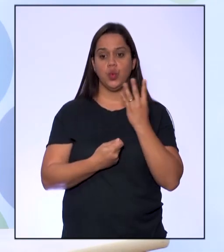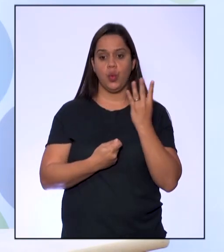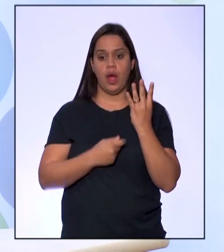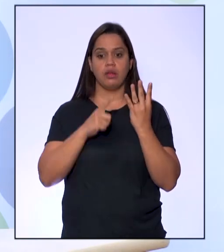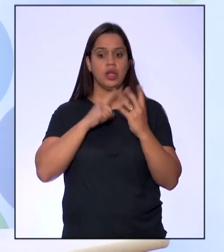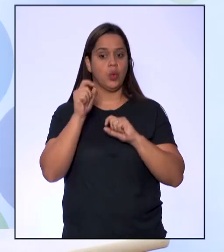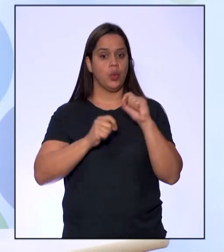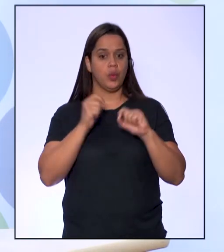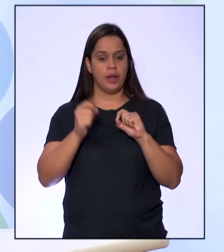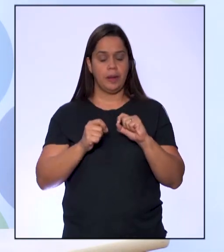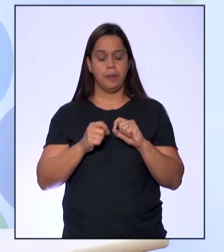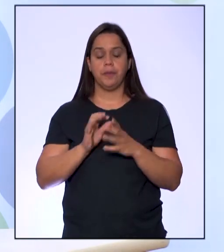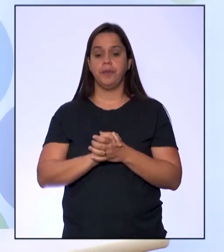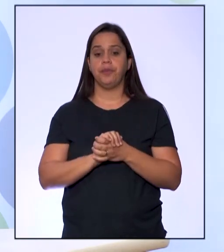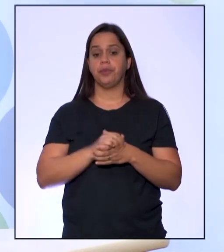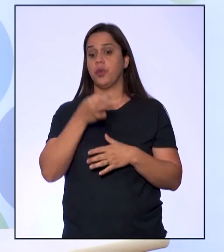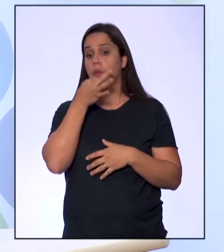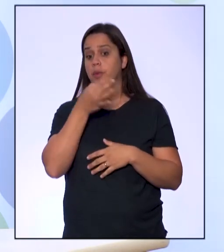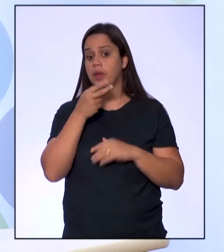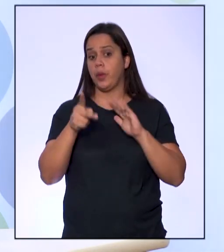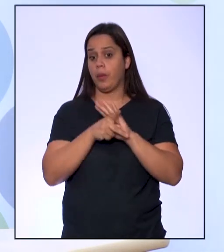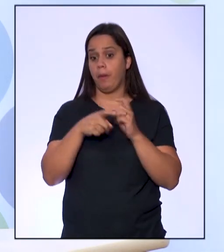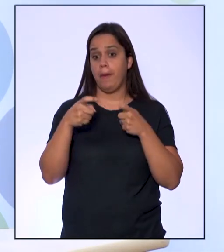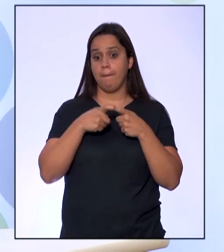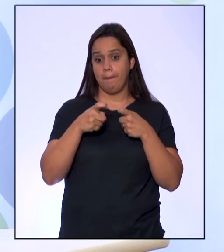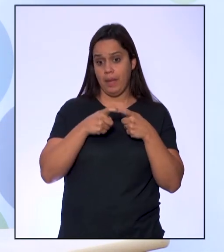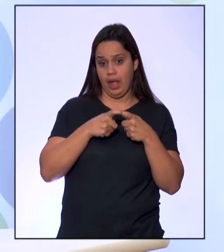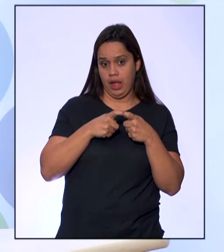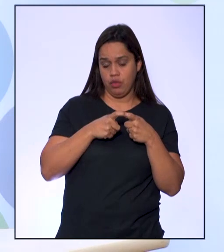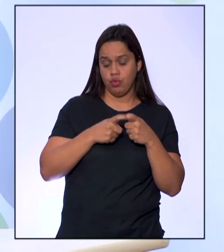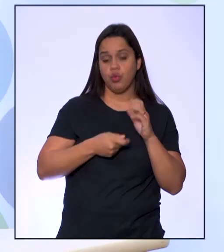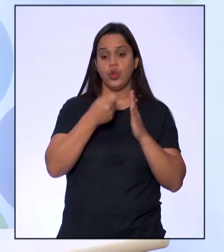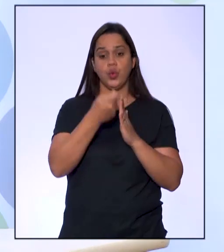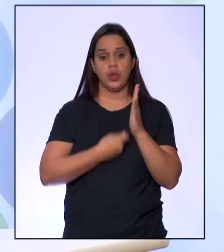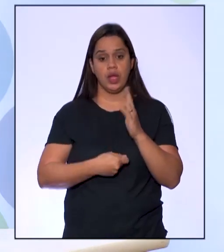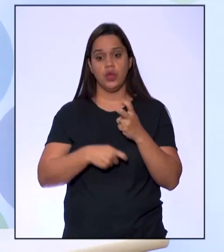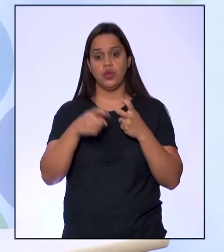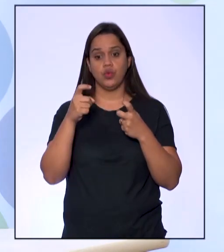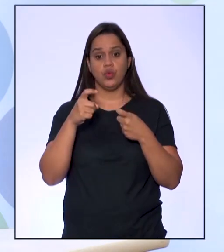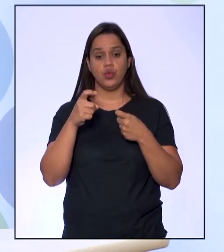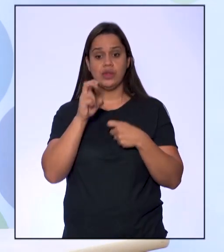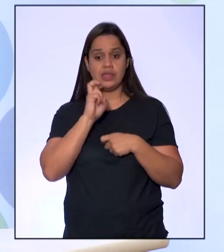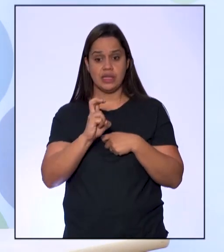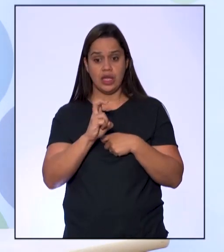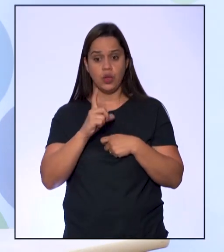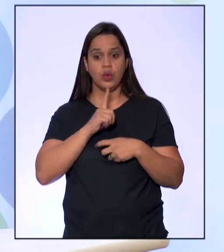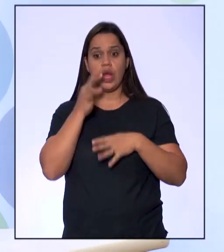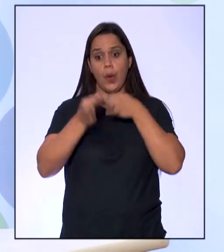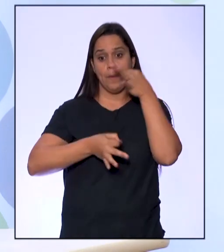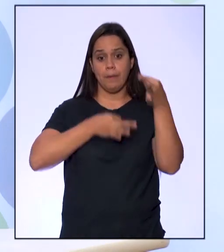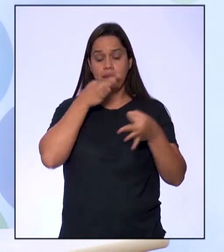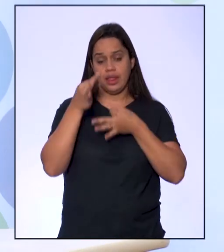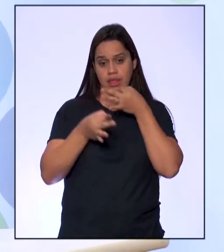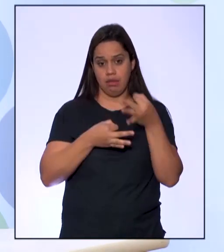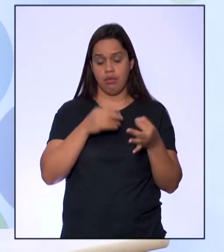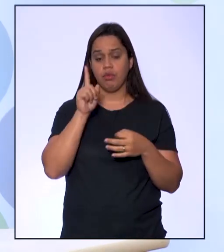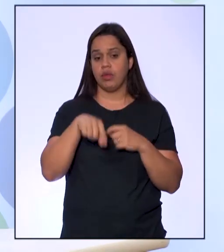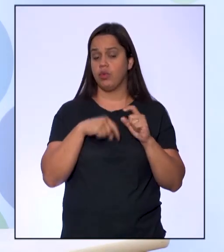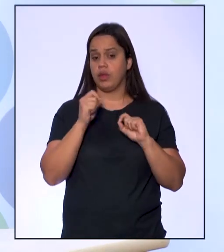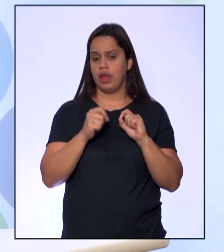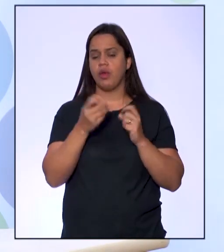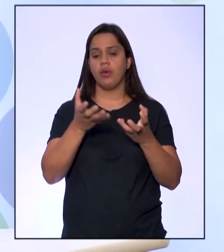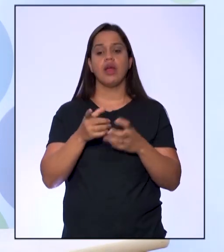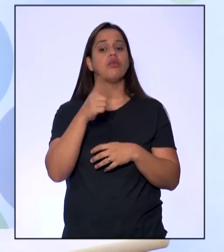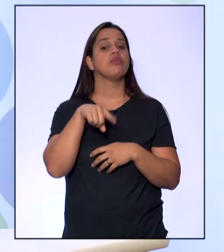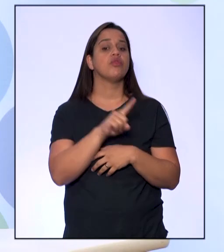quê? A opinião do médico que ele fala. E no texto 5, nós temos o comentário, certo? E aí eu quero que vocês